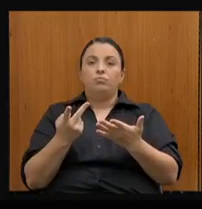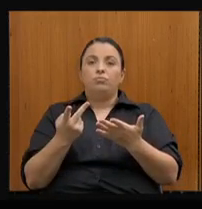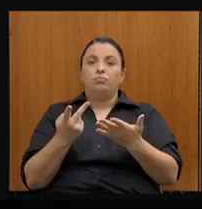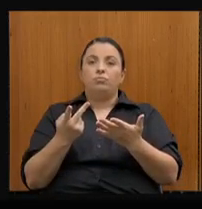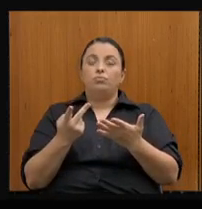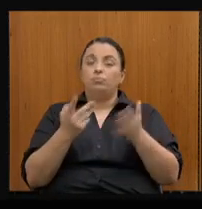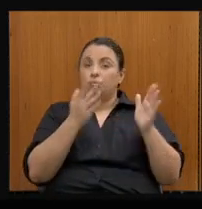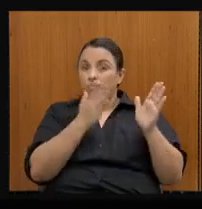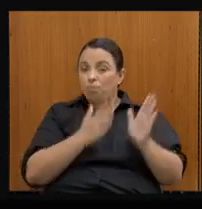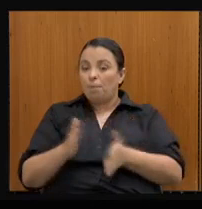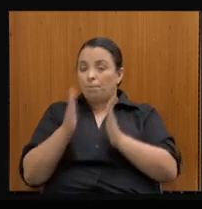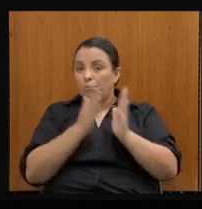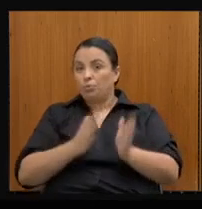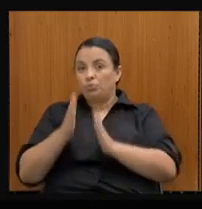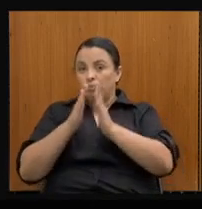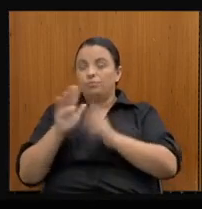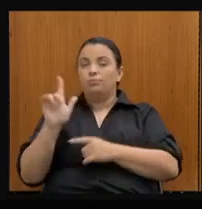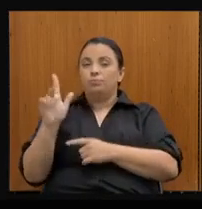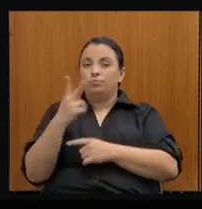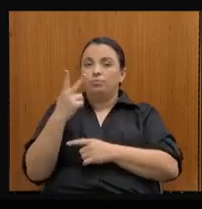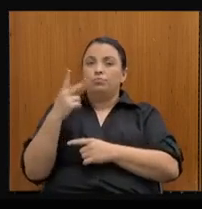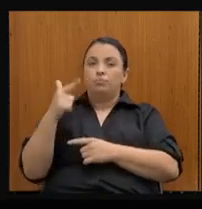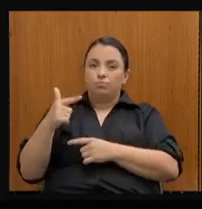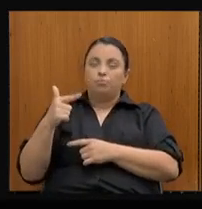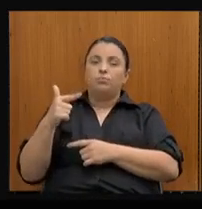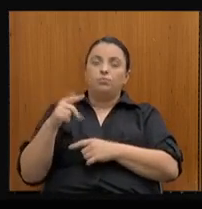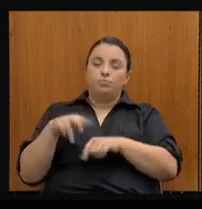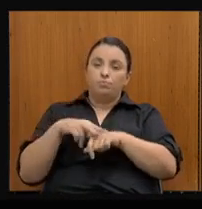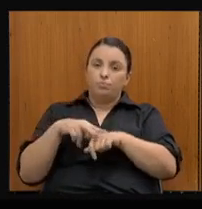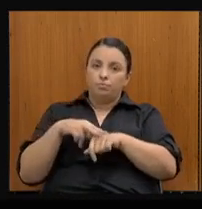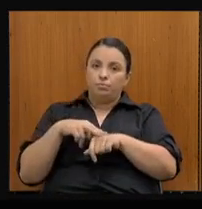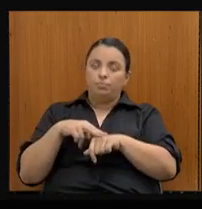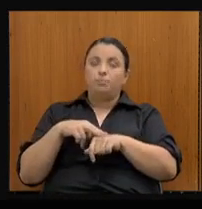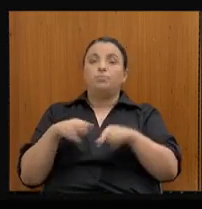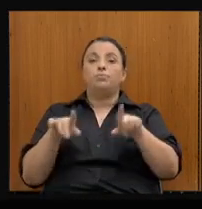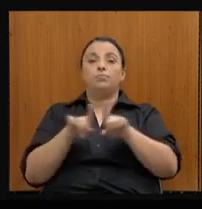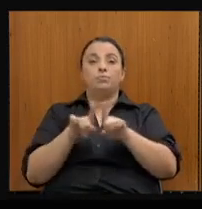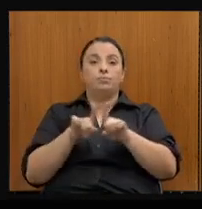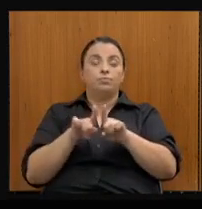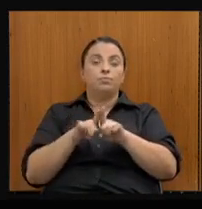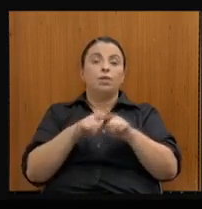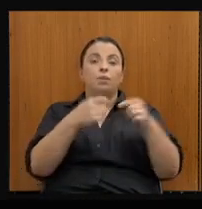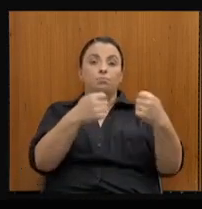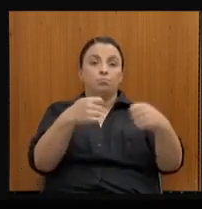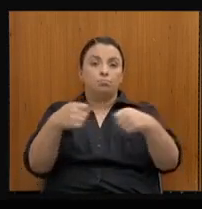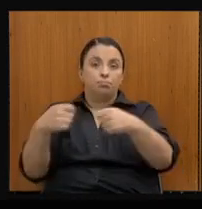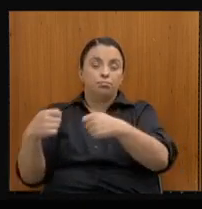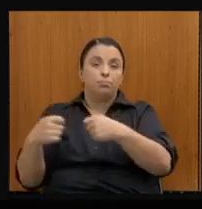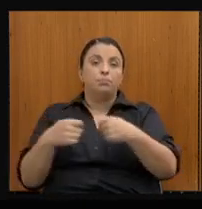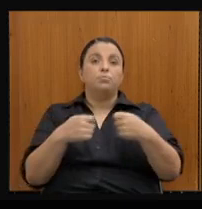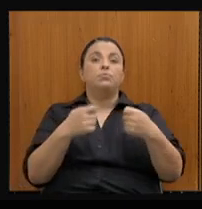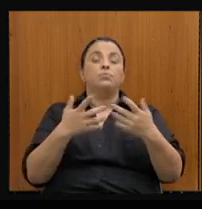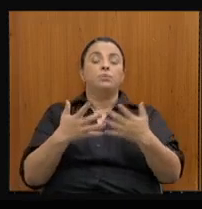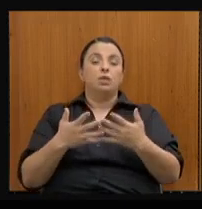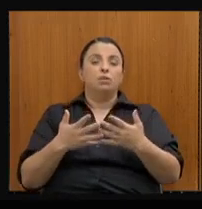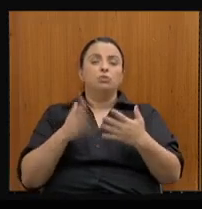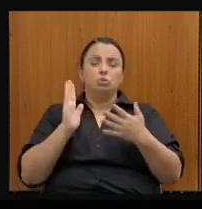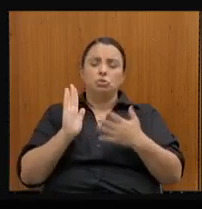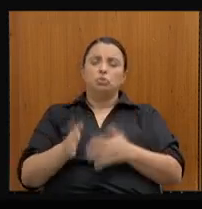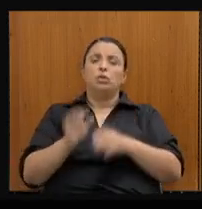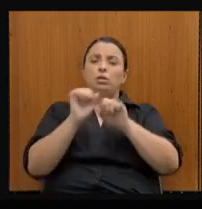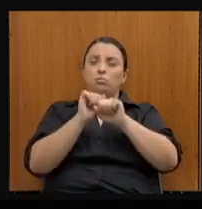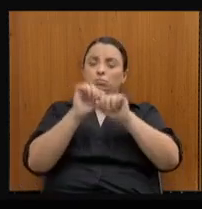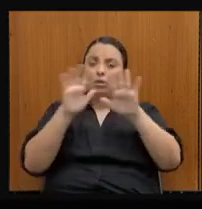produção do hidrogênio verde e também em relação à demanda É acho que foi ficou bastante Claro